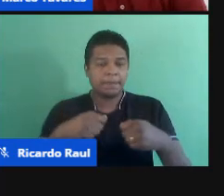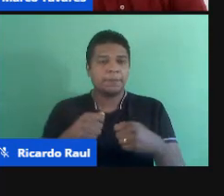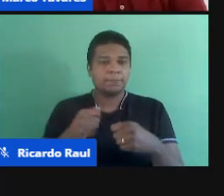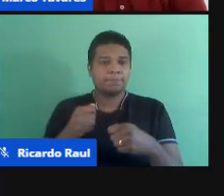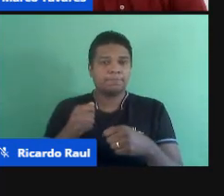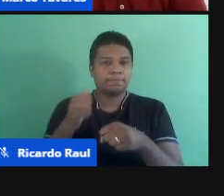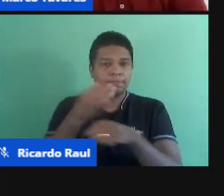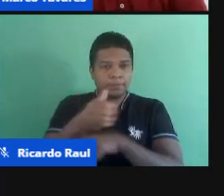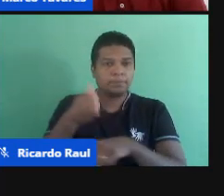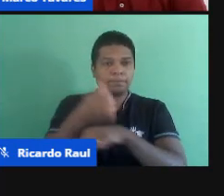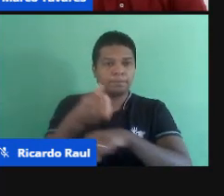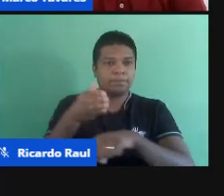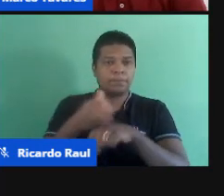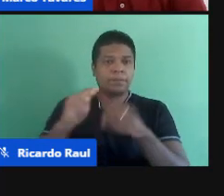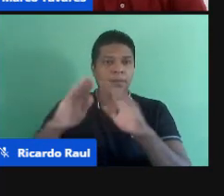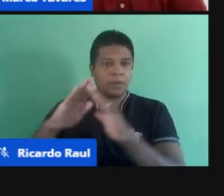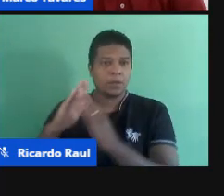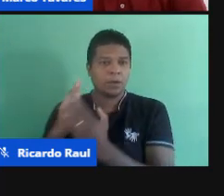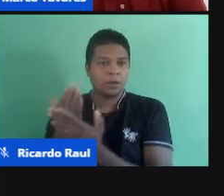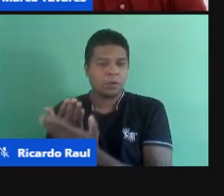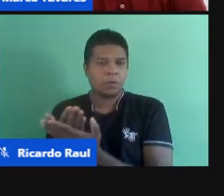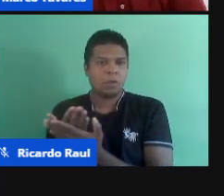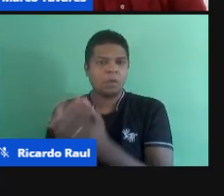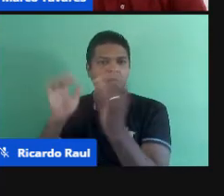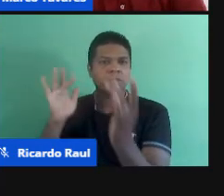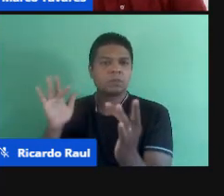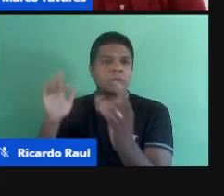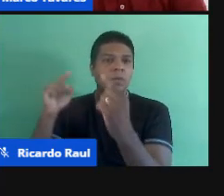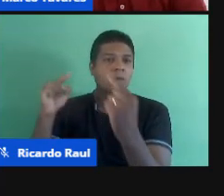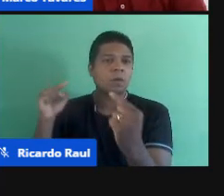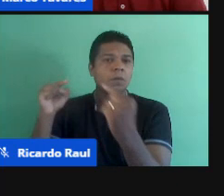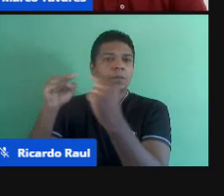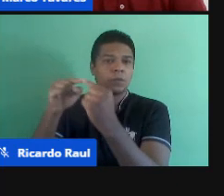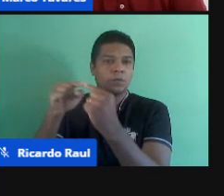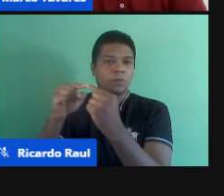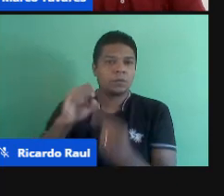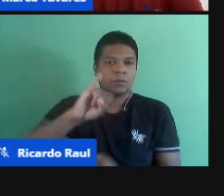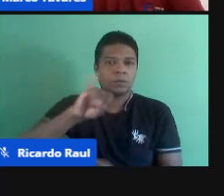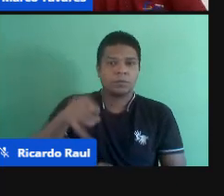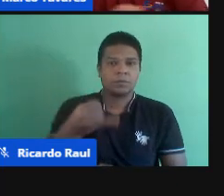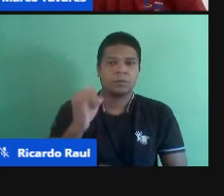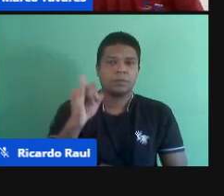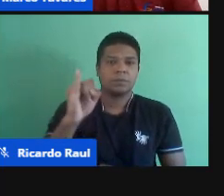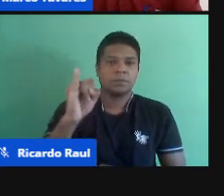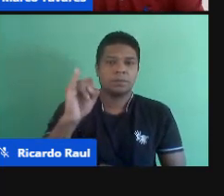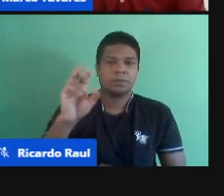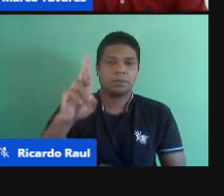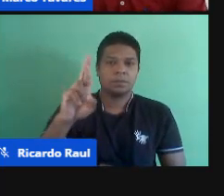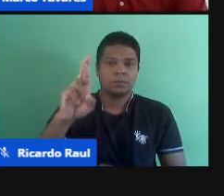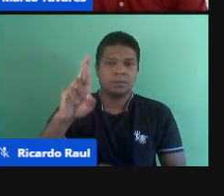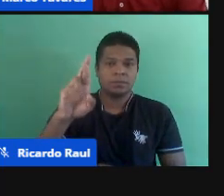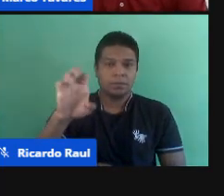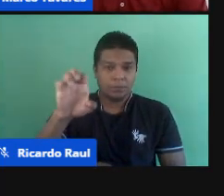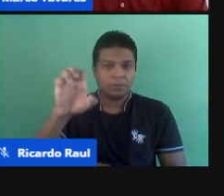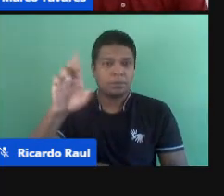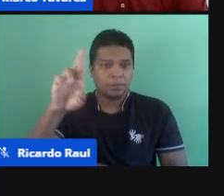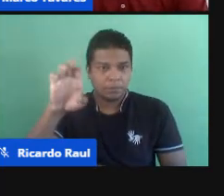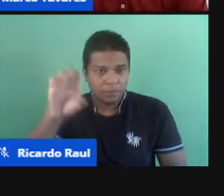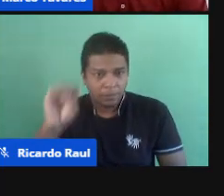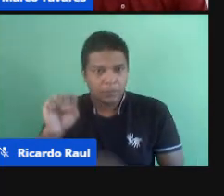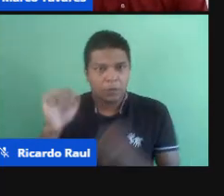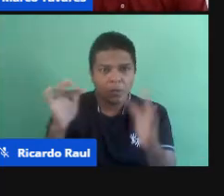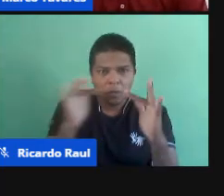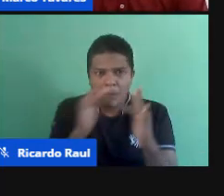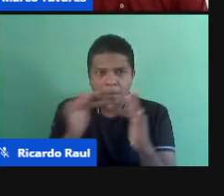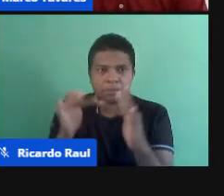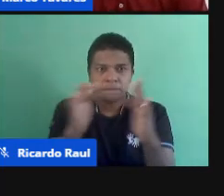na escola. Pois bem, qual é o objetivo desses GIRES? É oferecer um contato mais aproximado